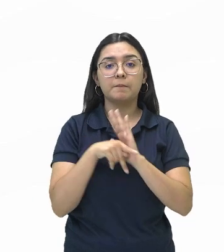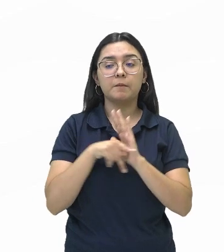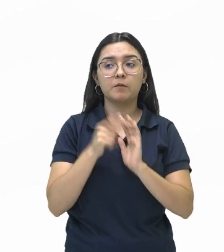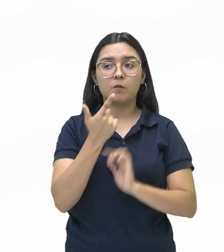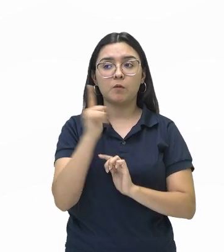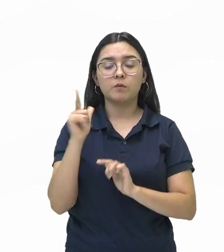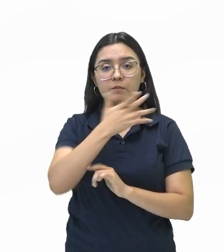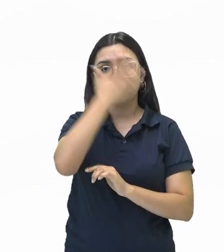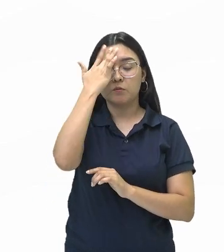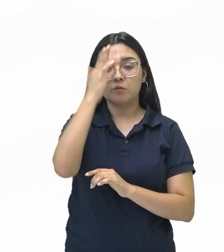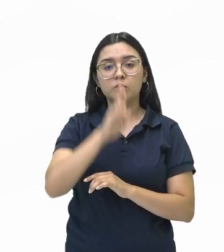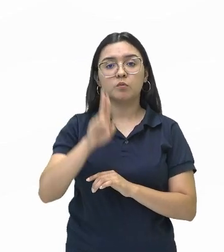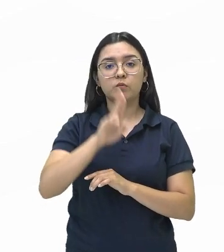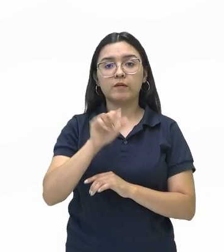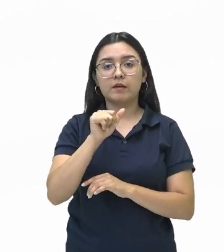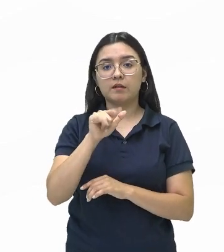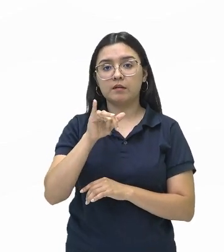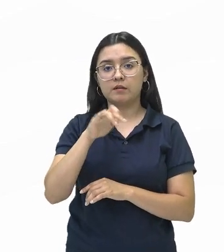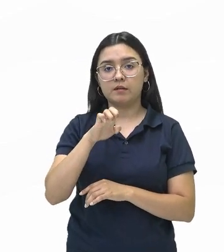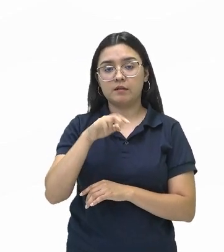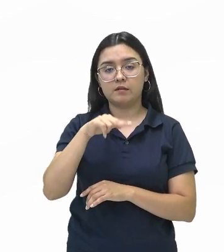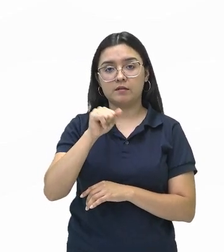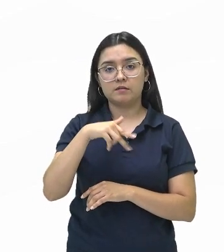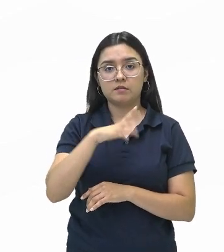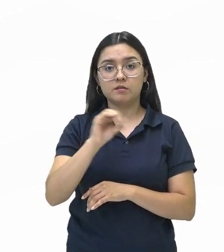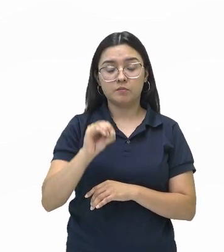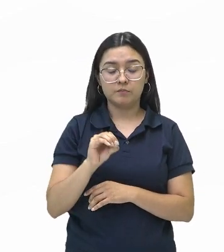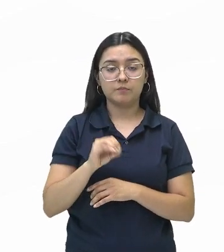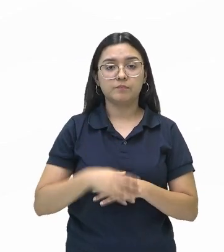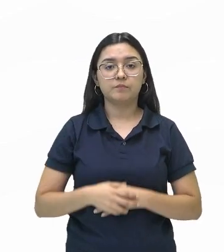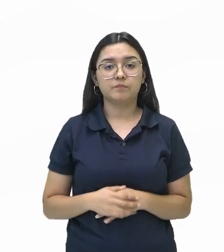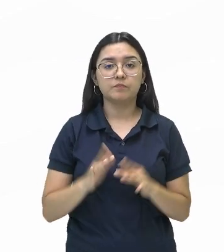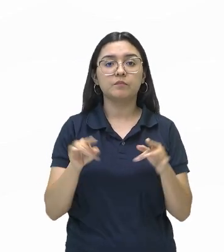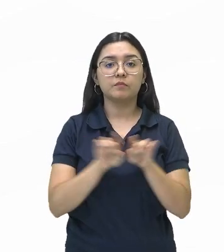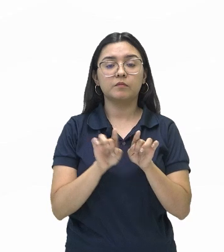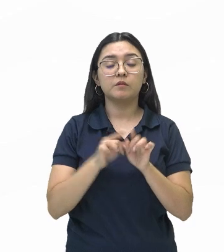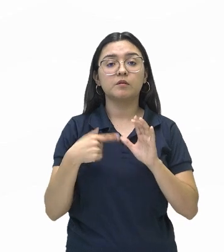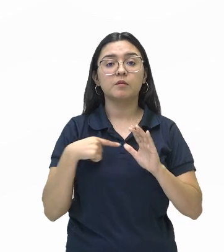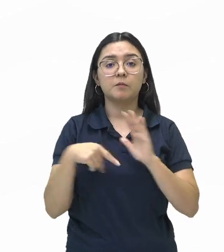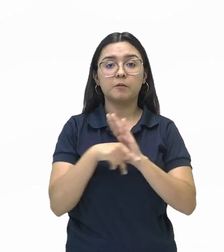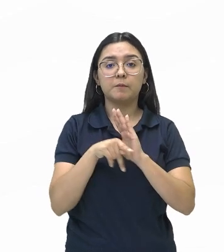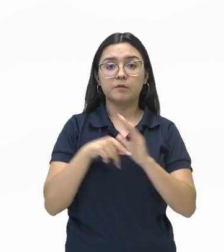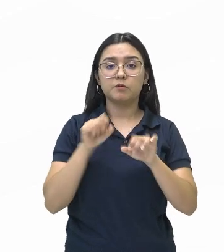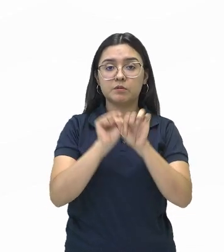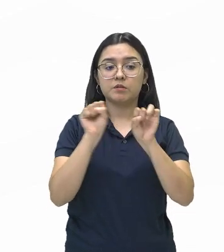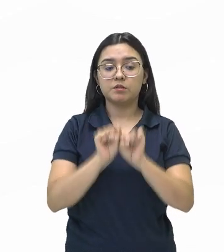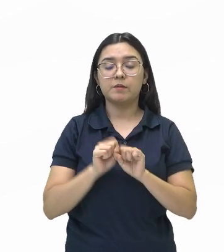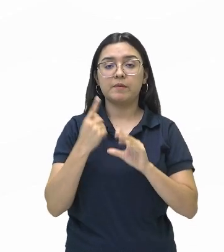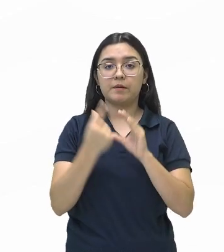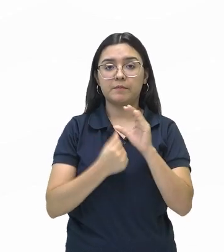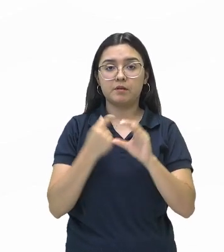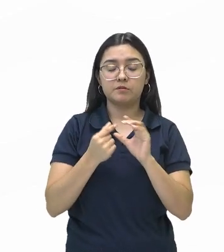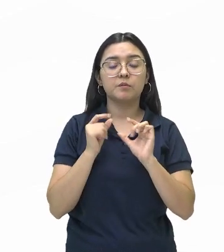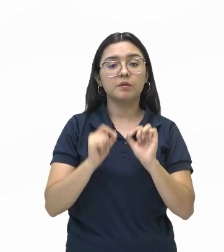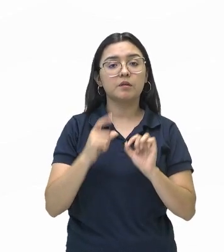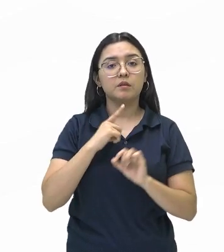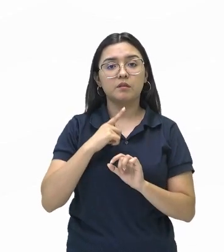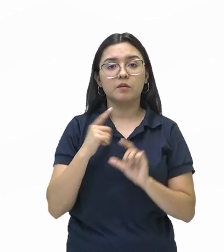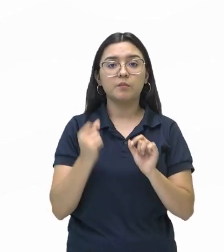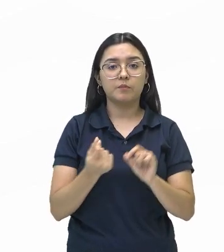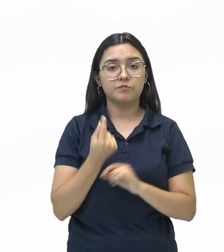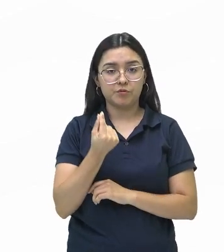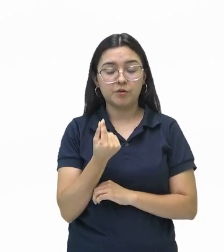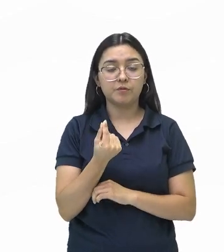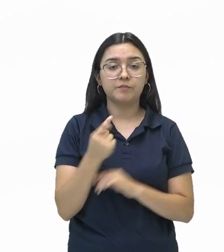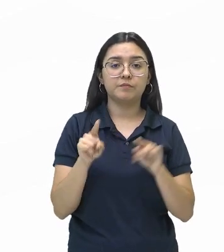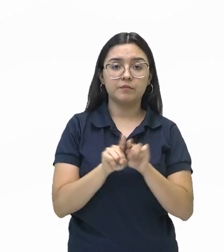por outros, que é a alienação. Né? E dentro do sistema capitalista, é aquele que tem o